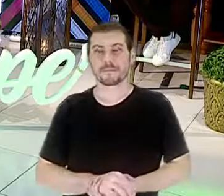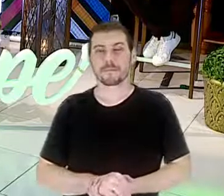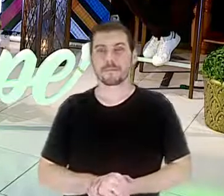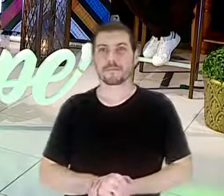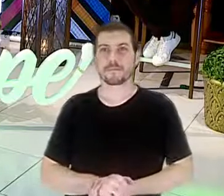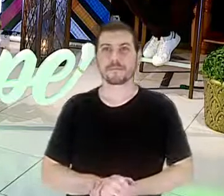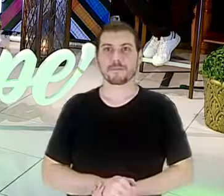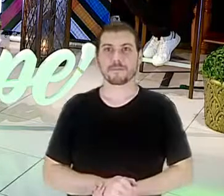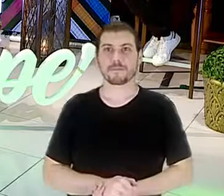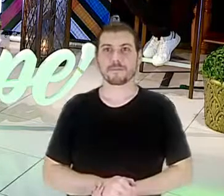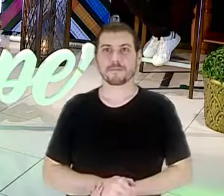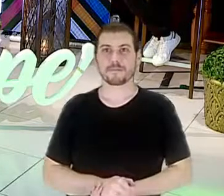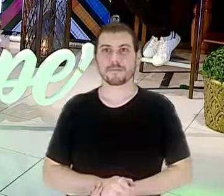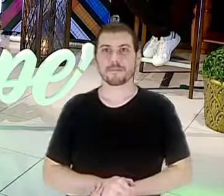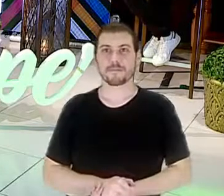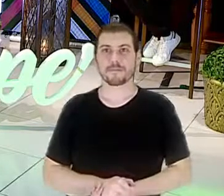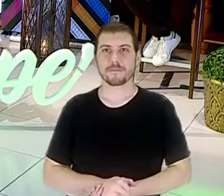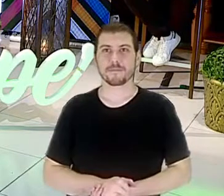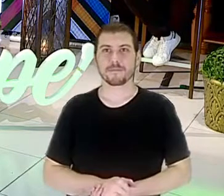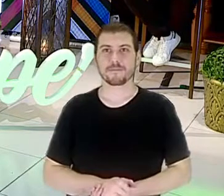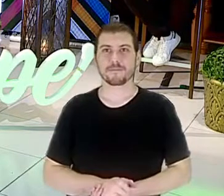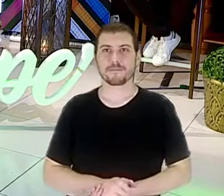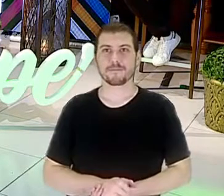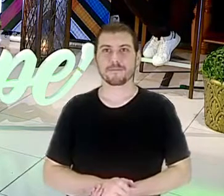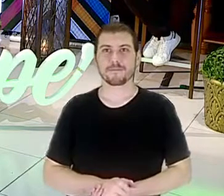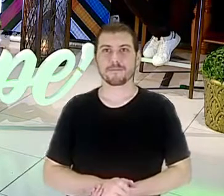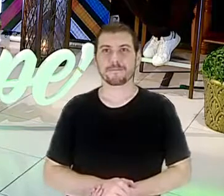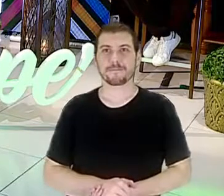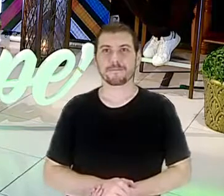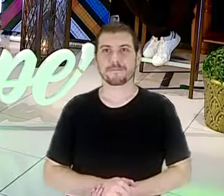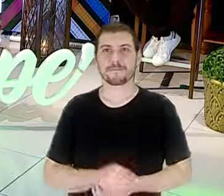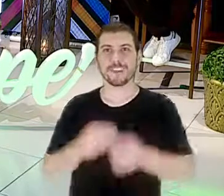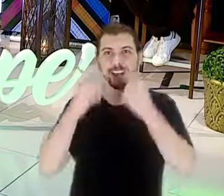Tá chorando, Guto? Tá chorando, se recomponha,